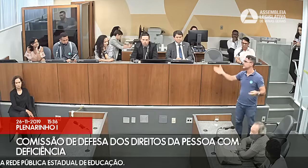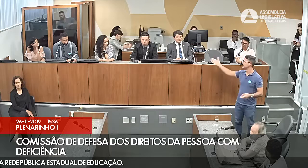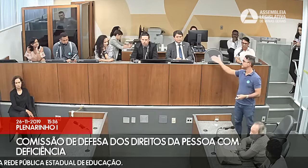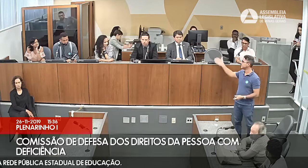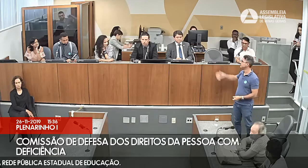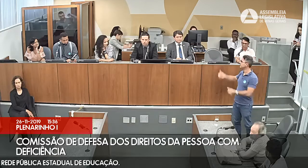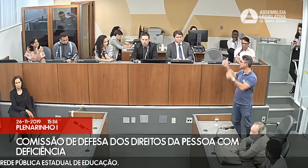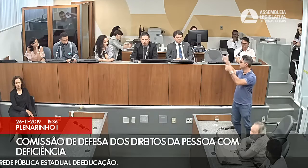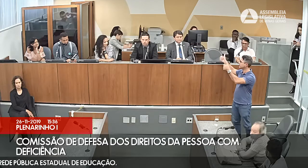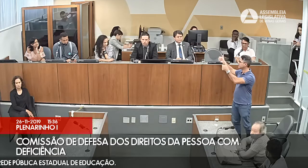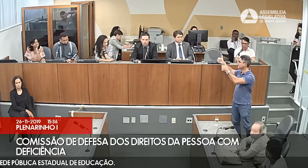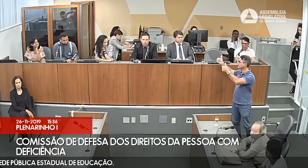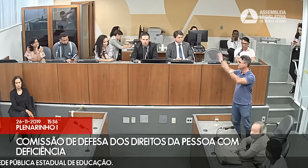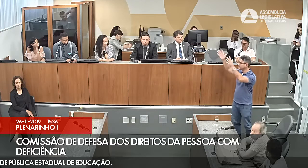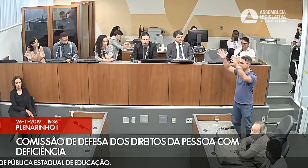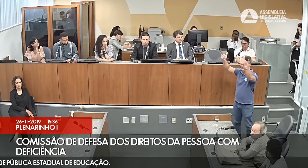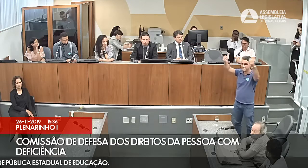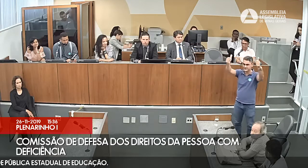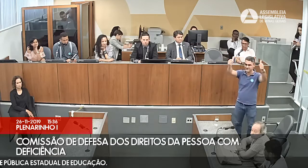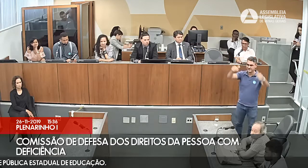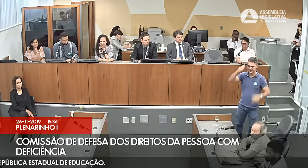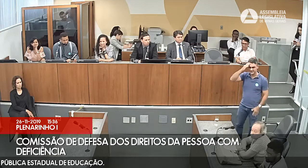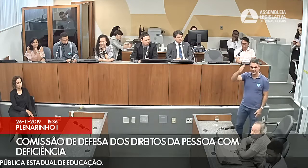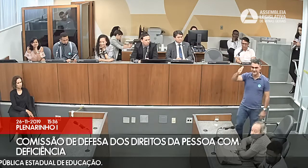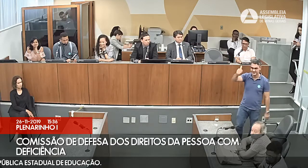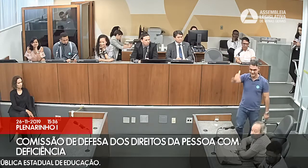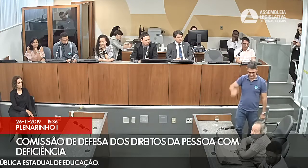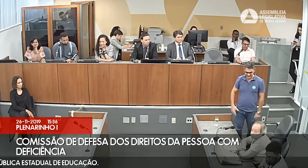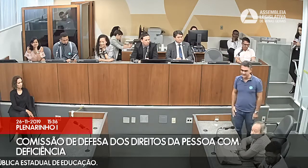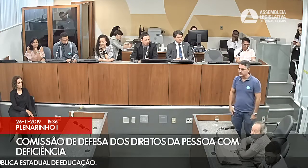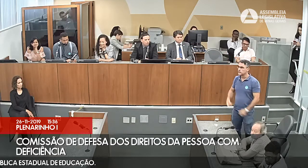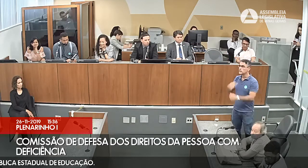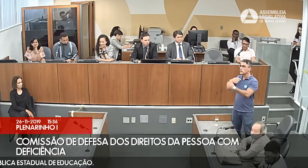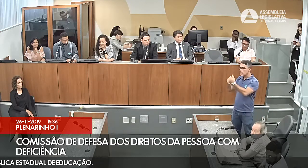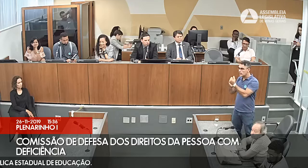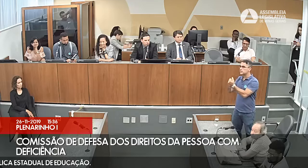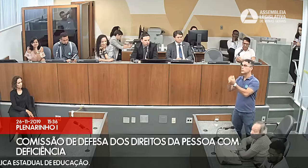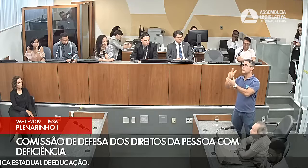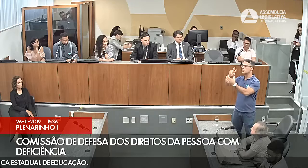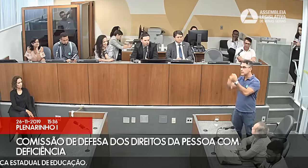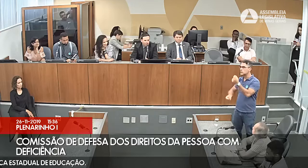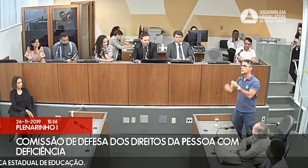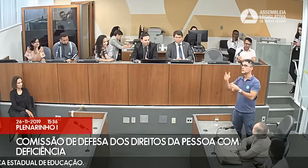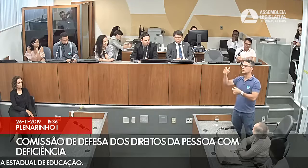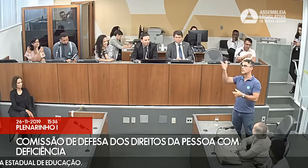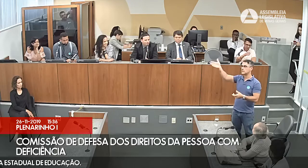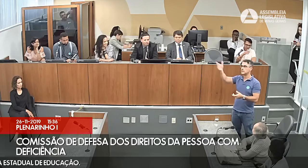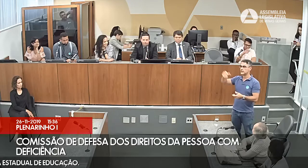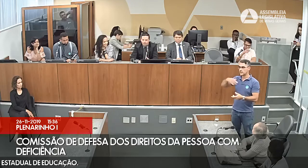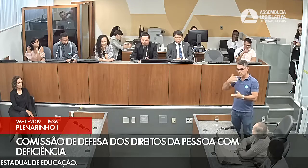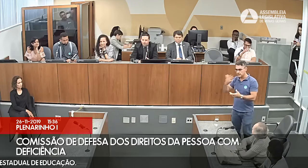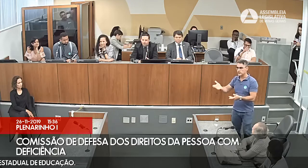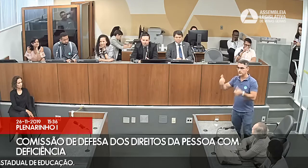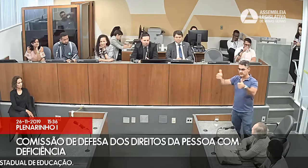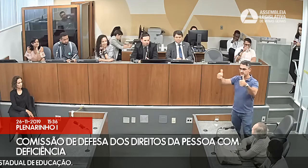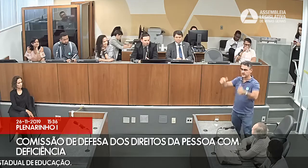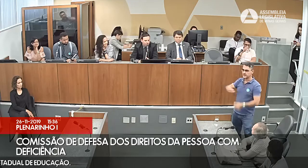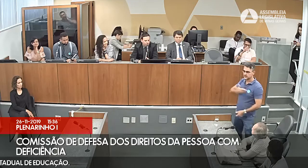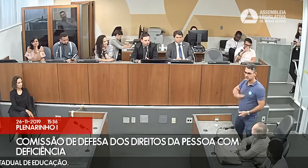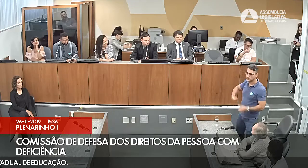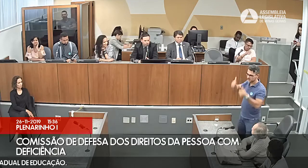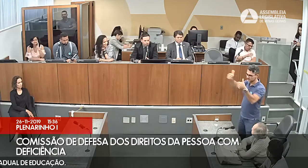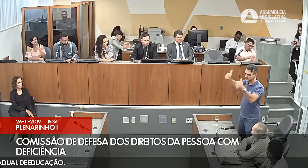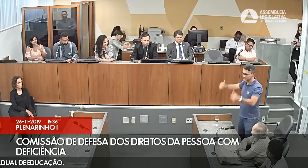Vocês estão sempre, os deputados, presentes na associação, em contato conosco. Muito obrigado. Ok. Nós apoiamos, sim,